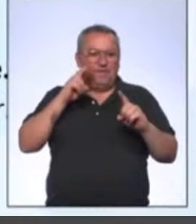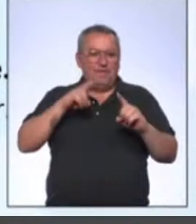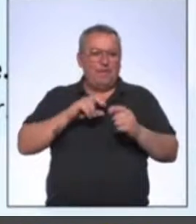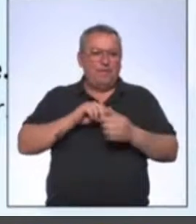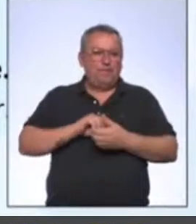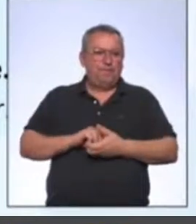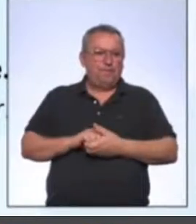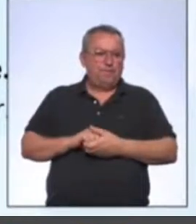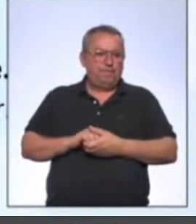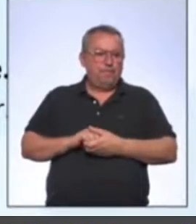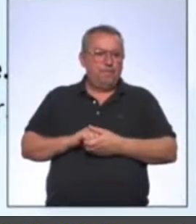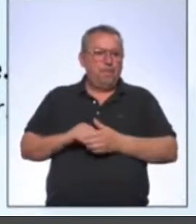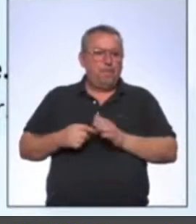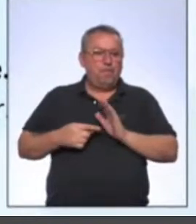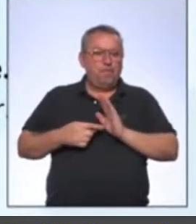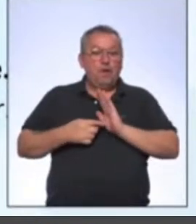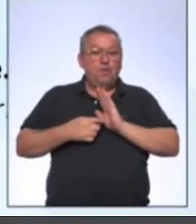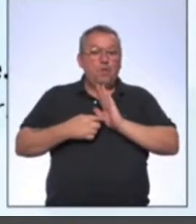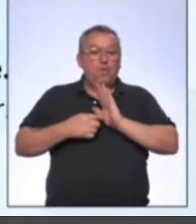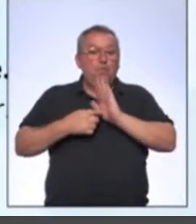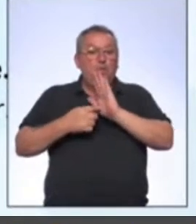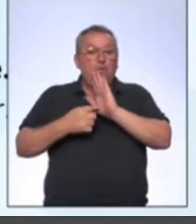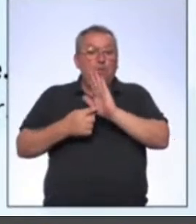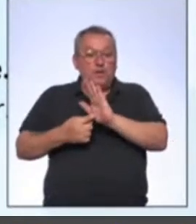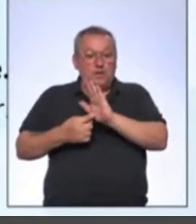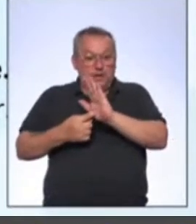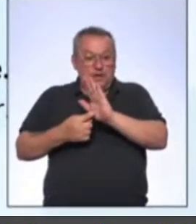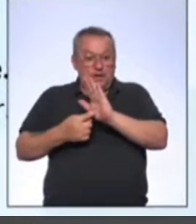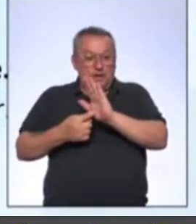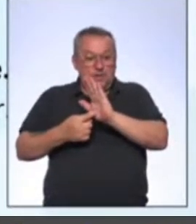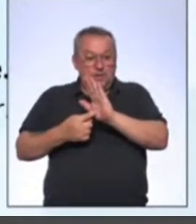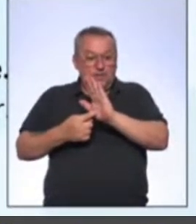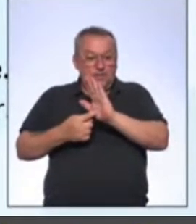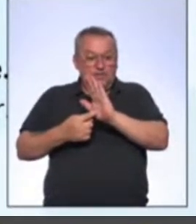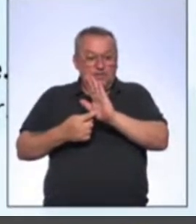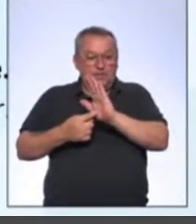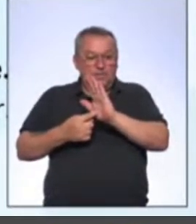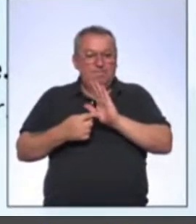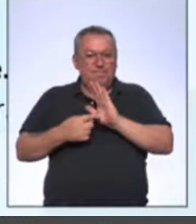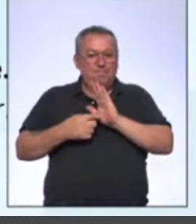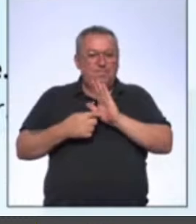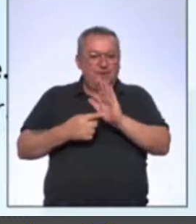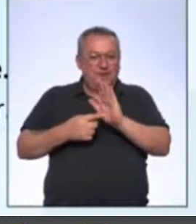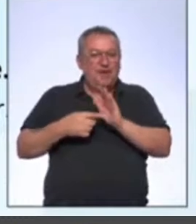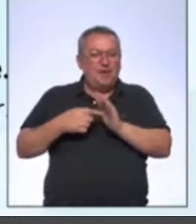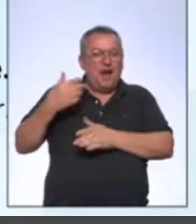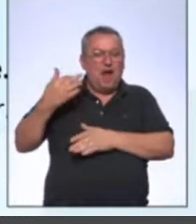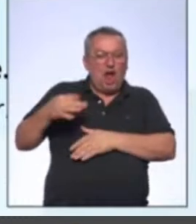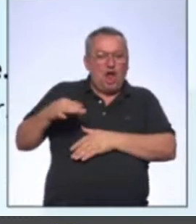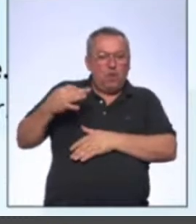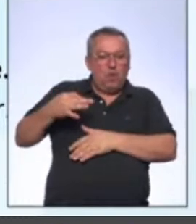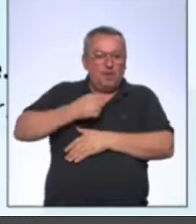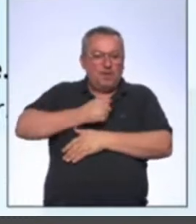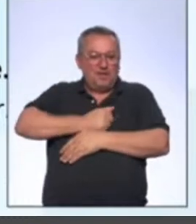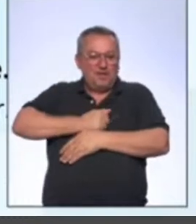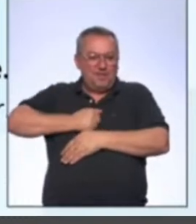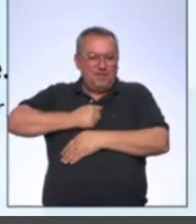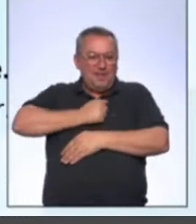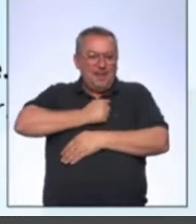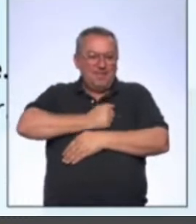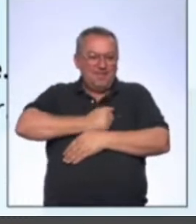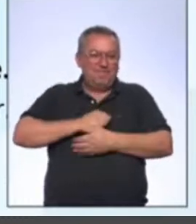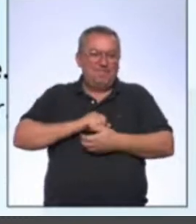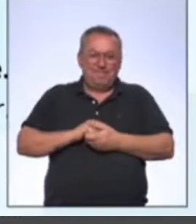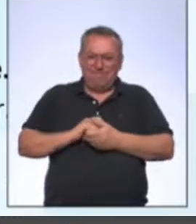no PPT, tá bom? A alternativa C é a correta. Tudo